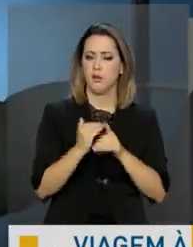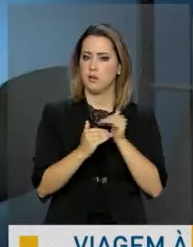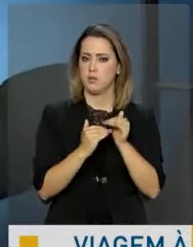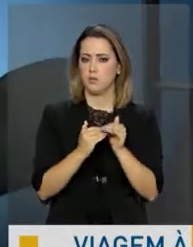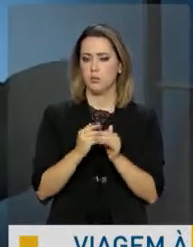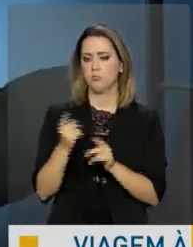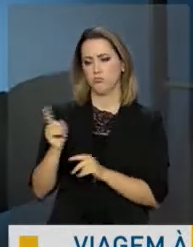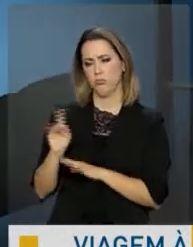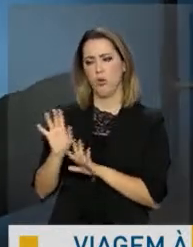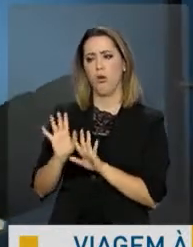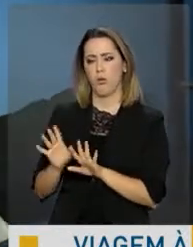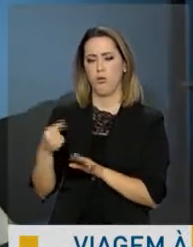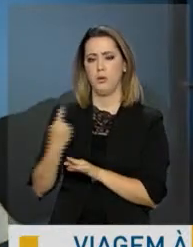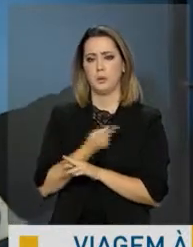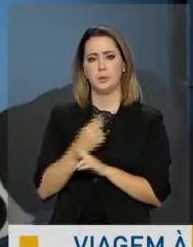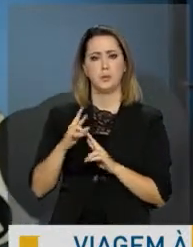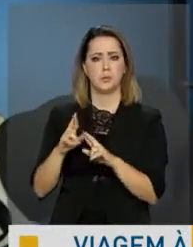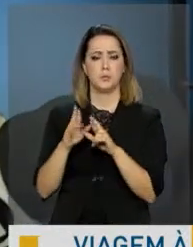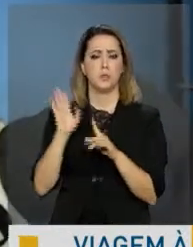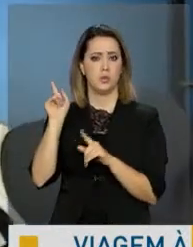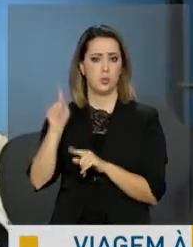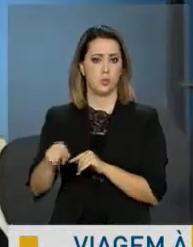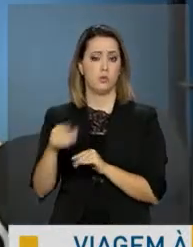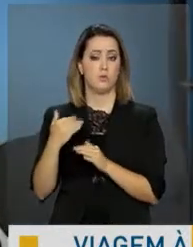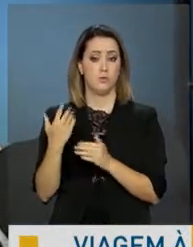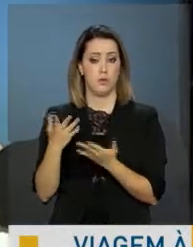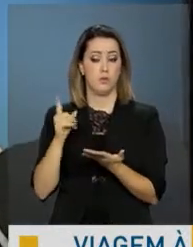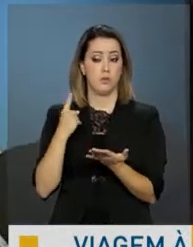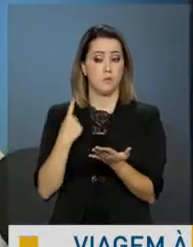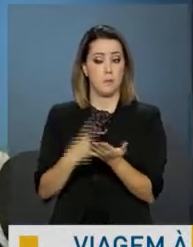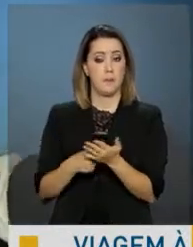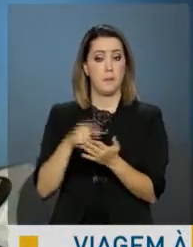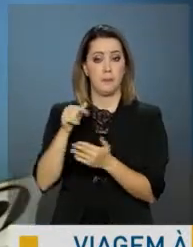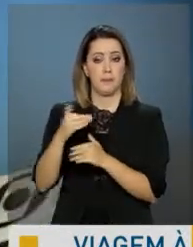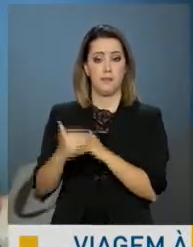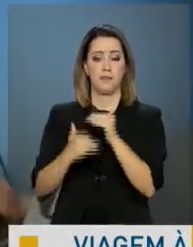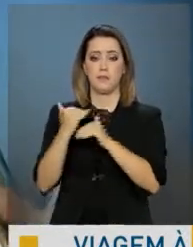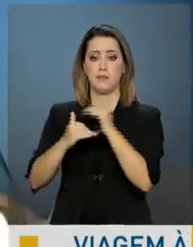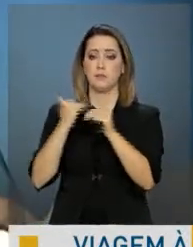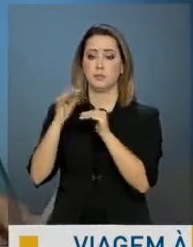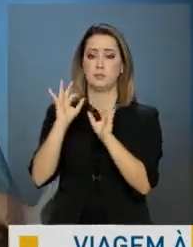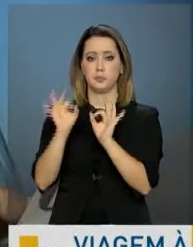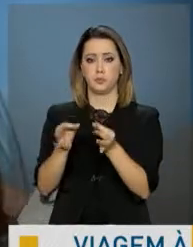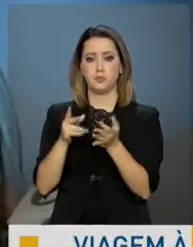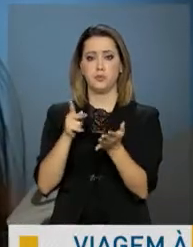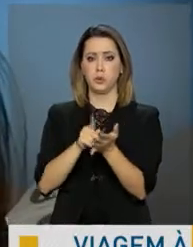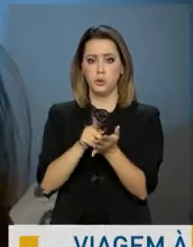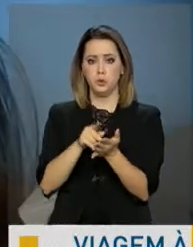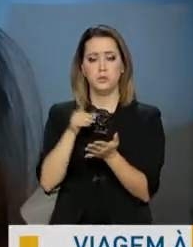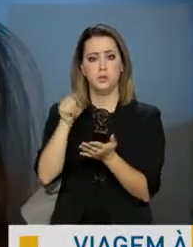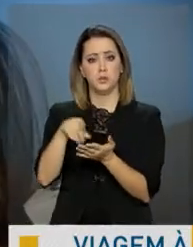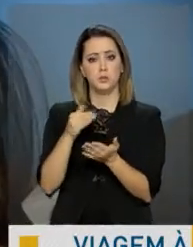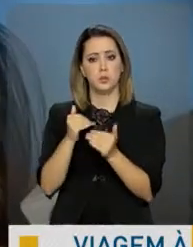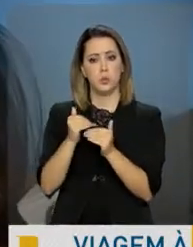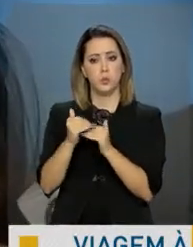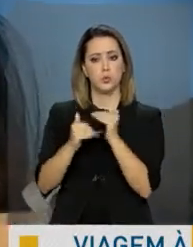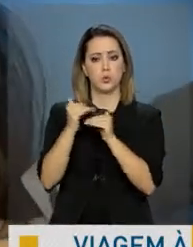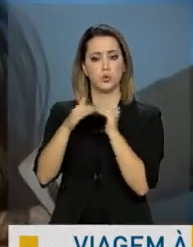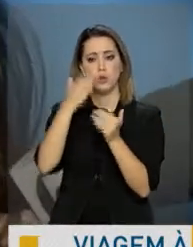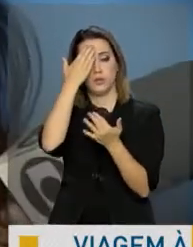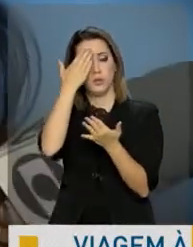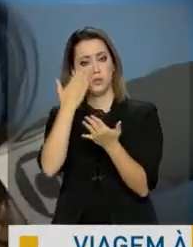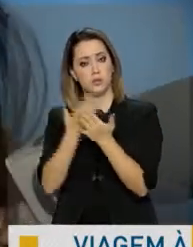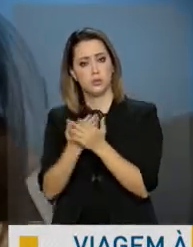nossa expectativa é que isso vai consolidar a trajetória de crescimento, exatamente porque vai manter o nível de